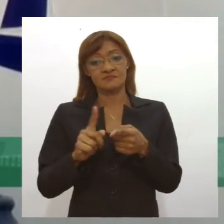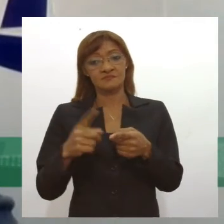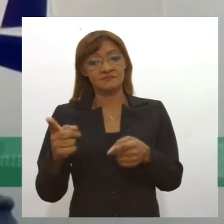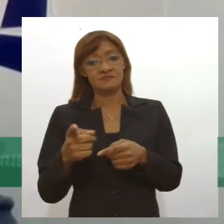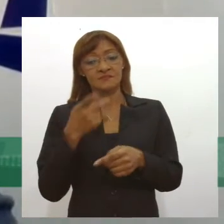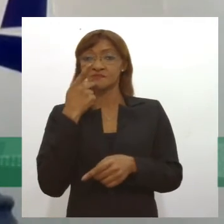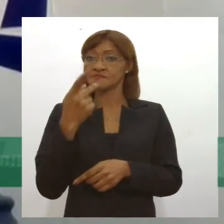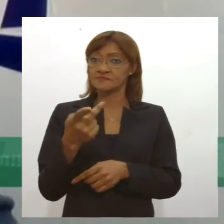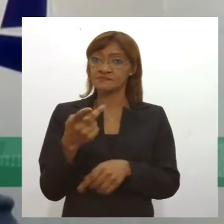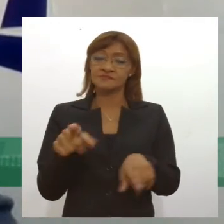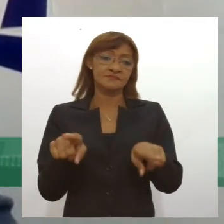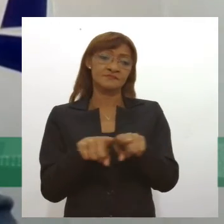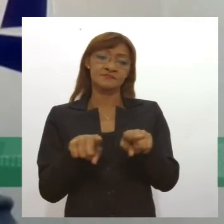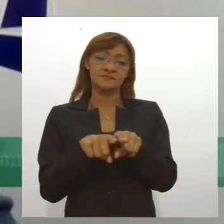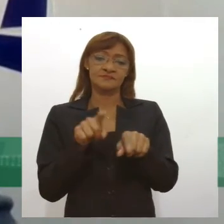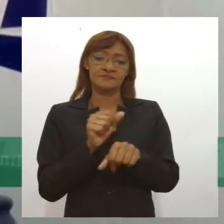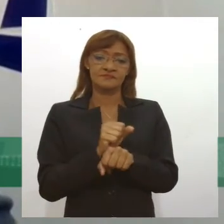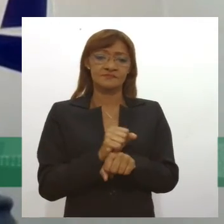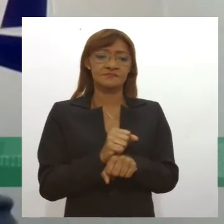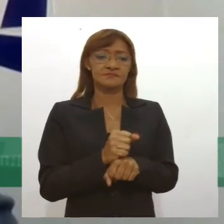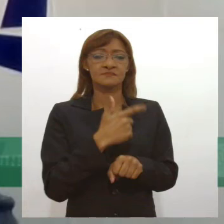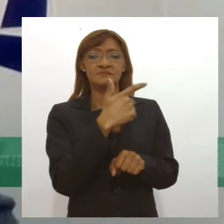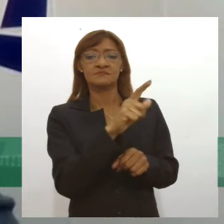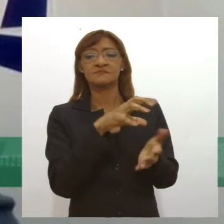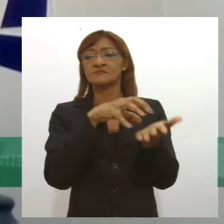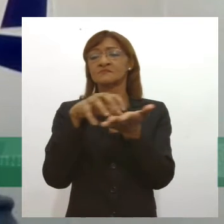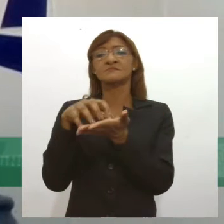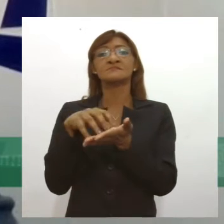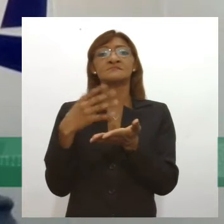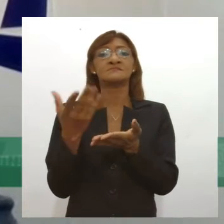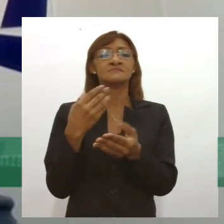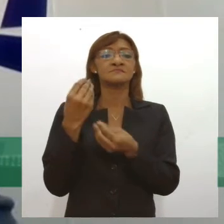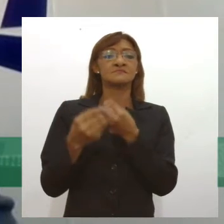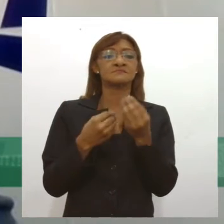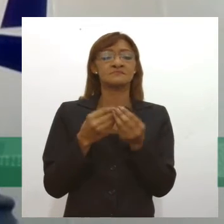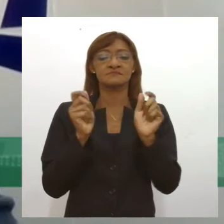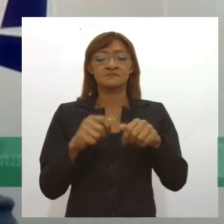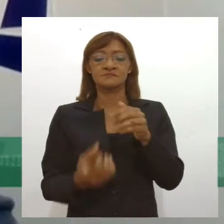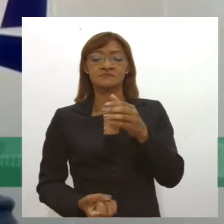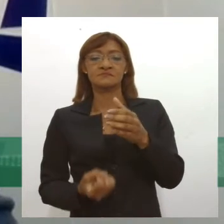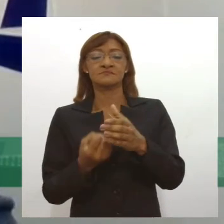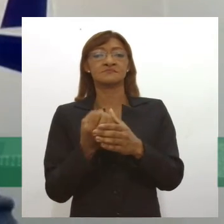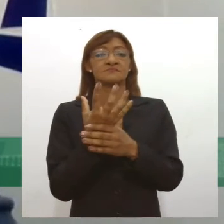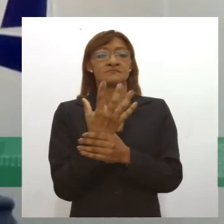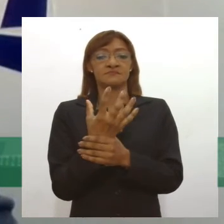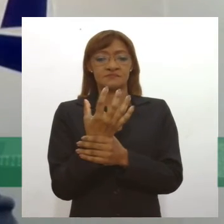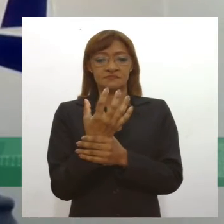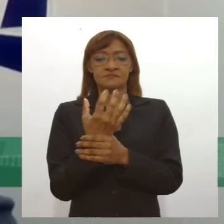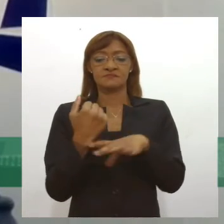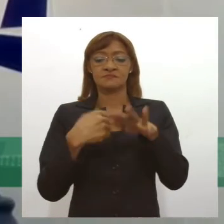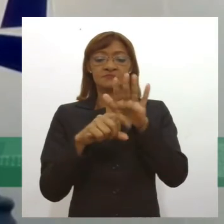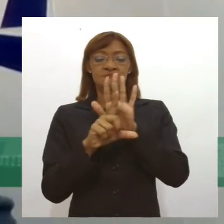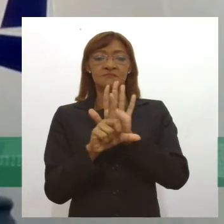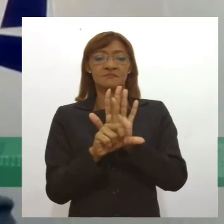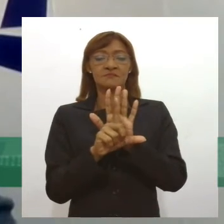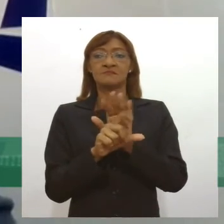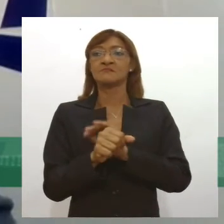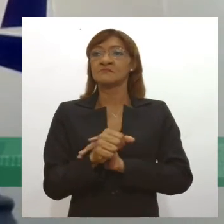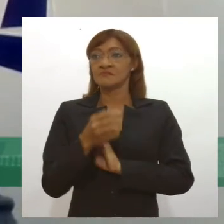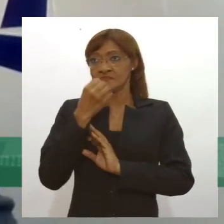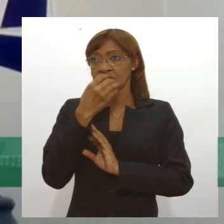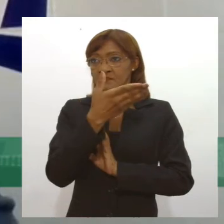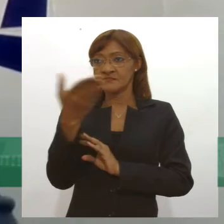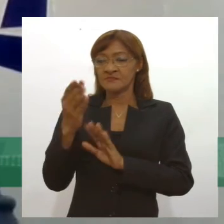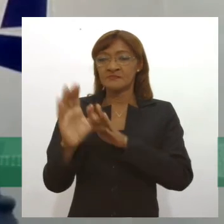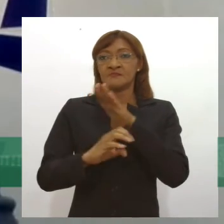mas também aí nos órgãos legislativos, para sejam criadas essas leis que beneficia essas